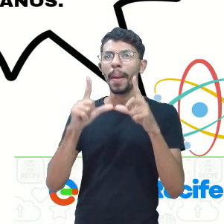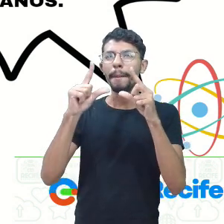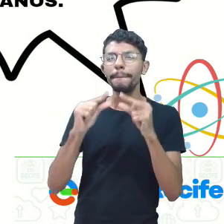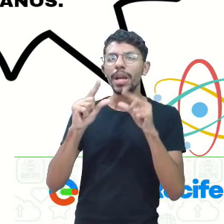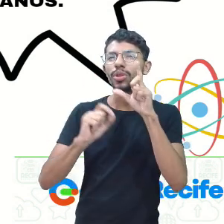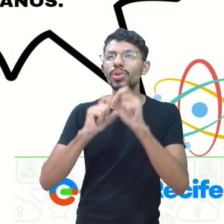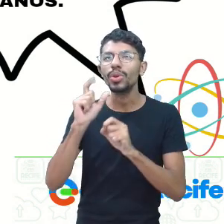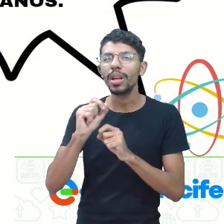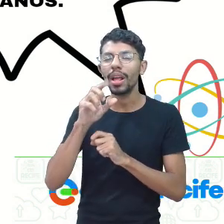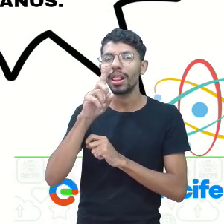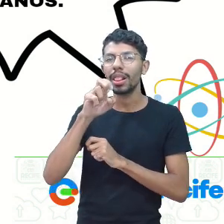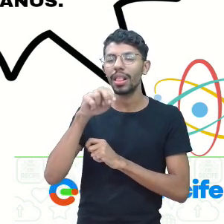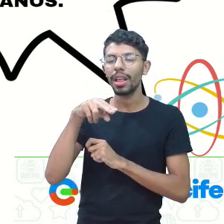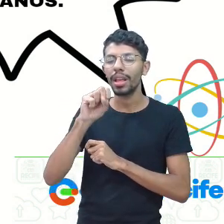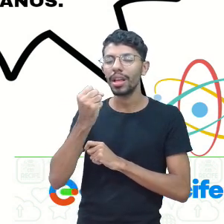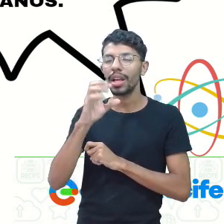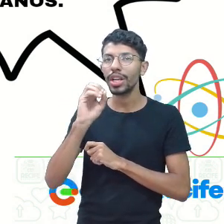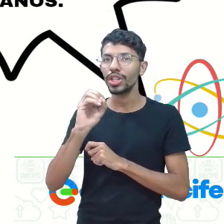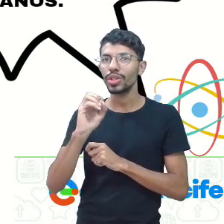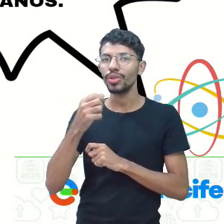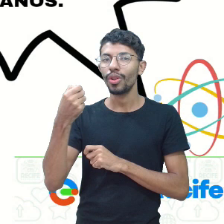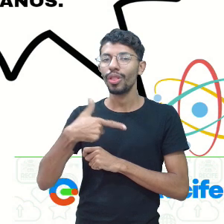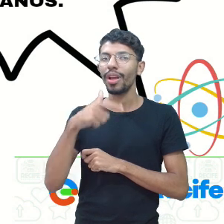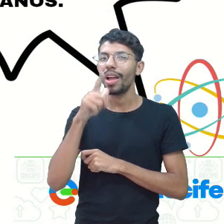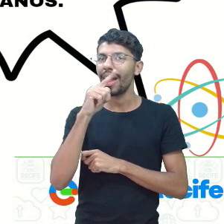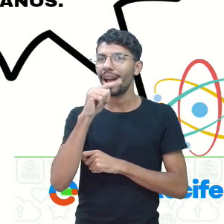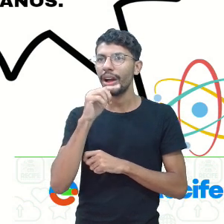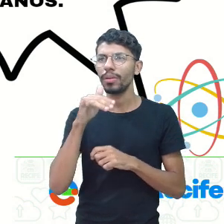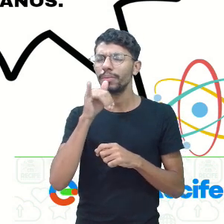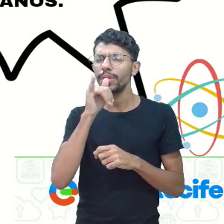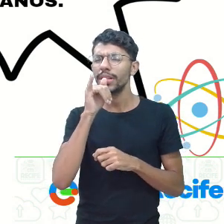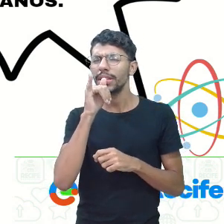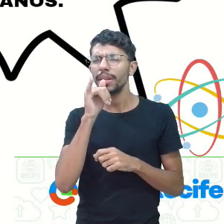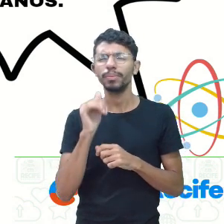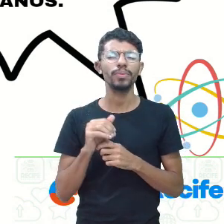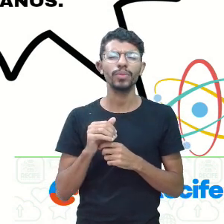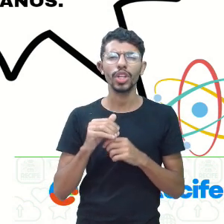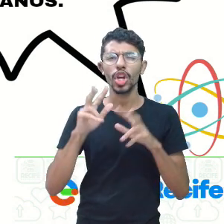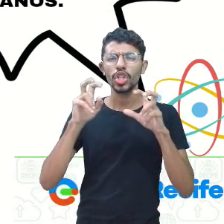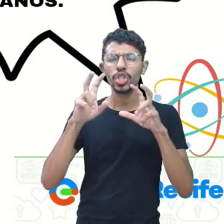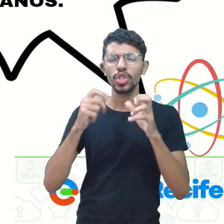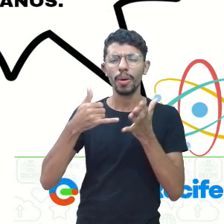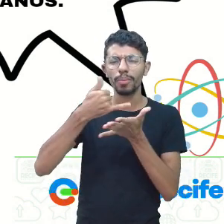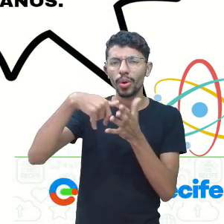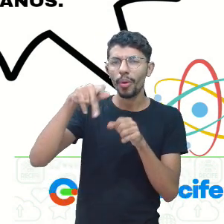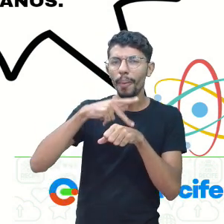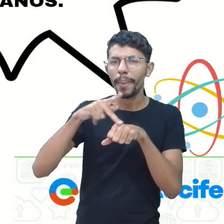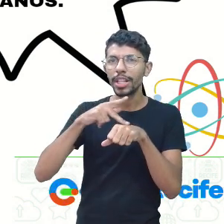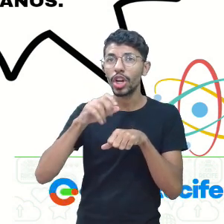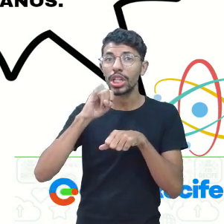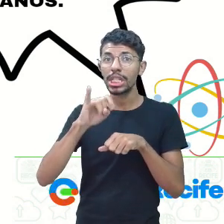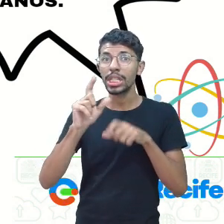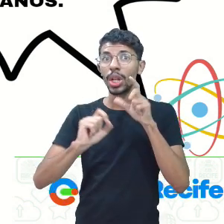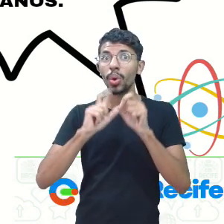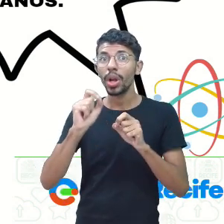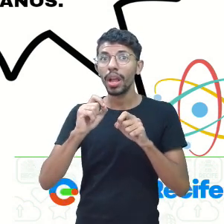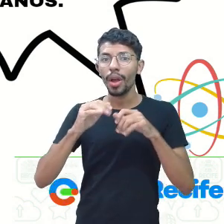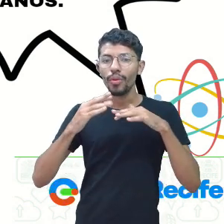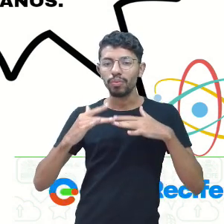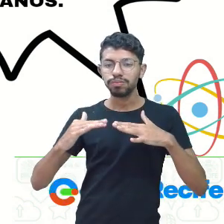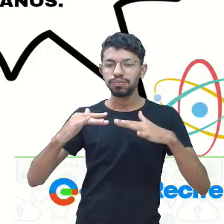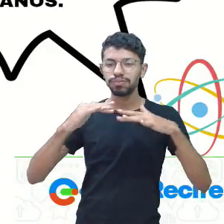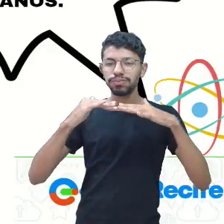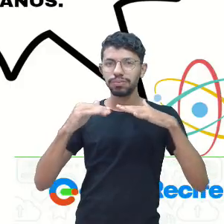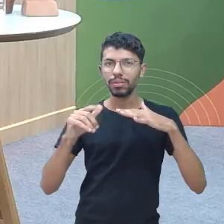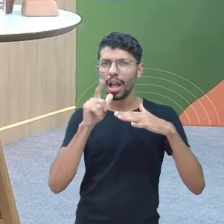pergunta a respeito do petróleo, se ele flutua. Então, veja aí a questão da densidade. É com a resposta